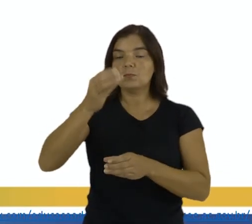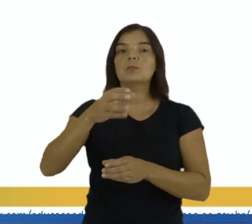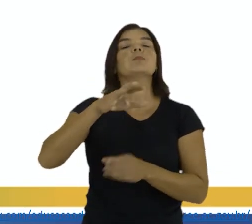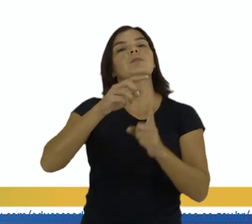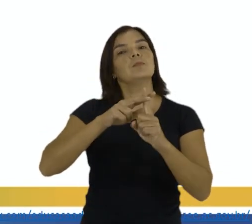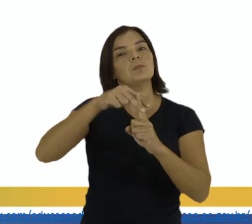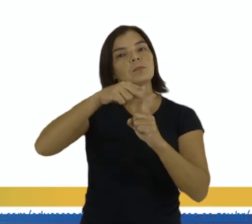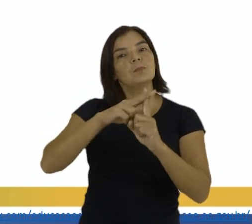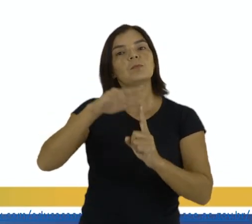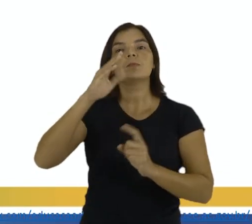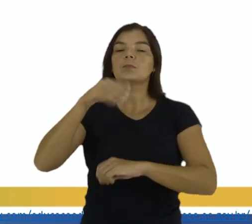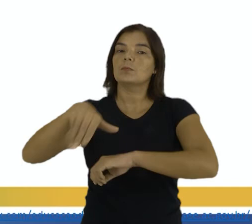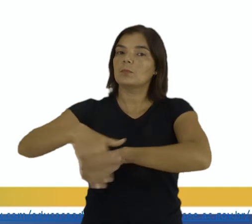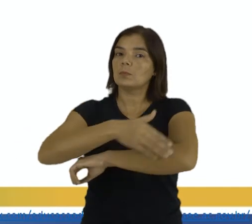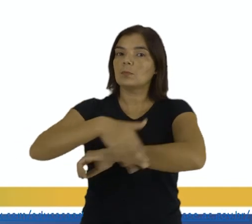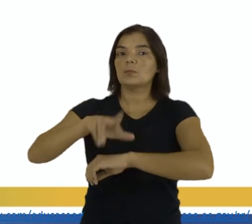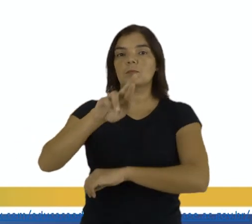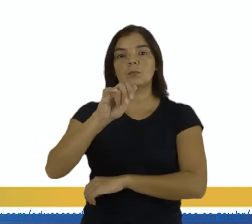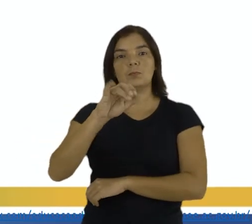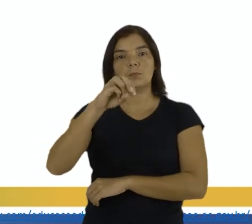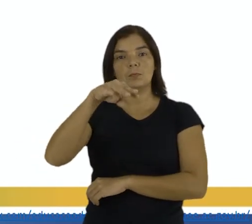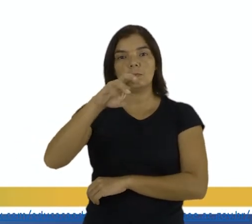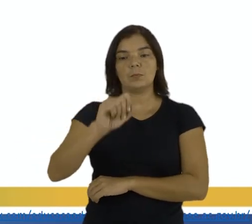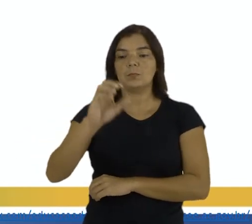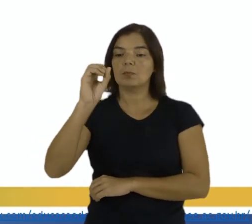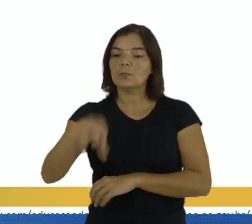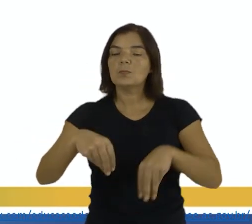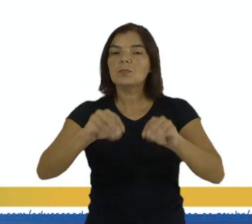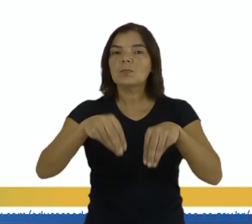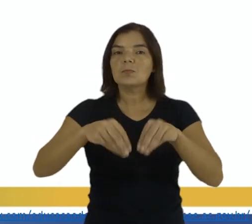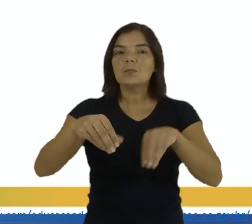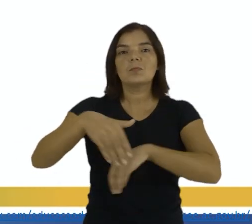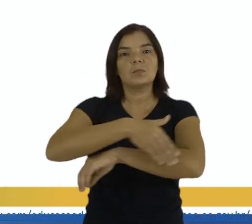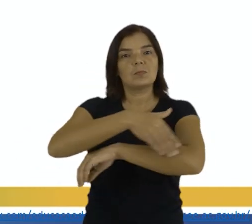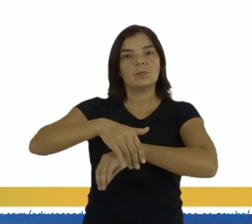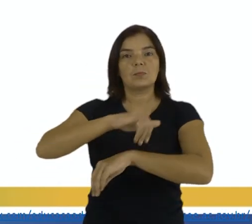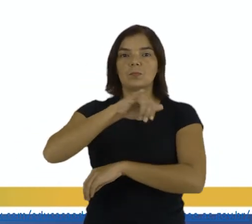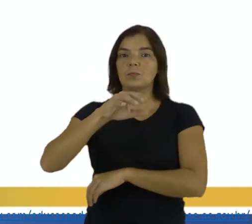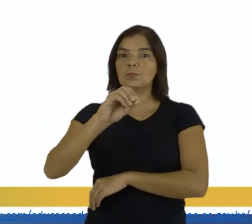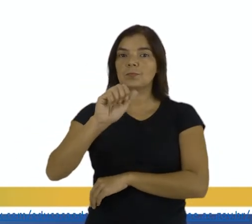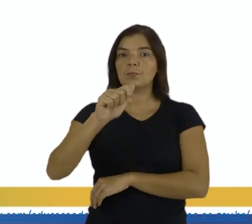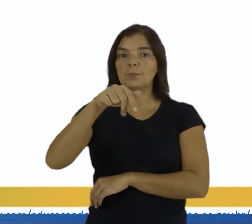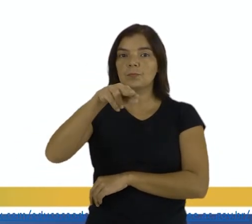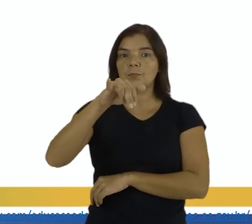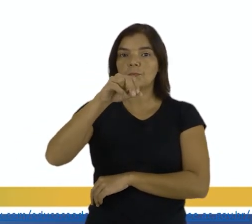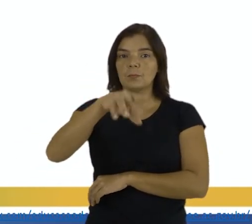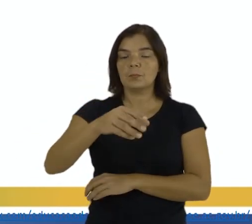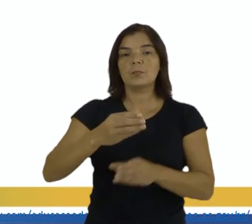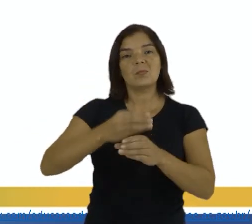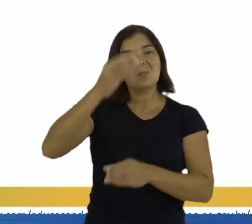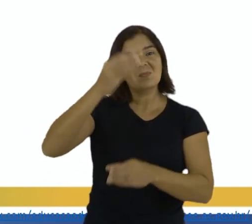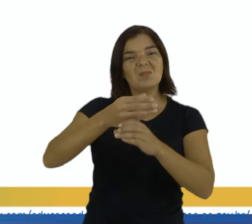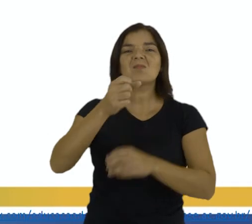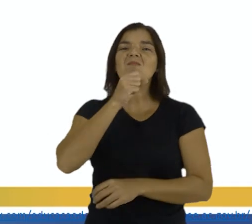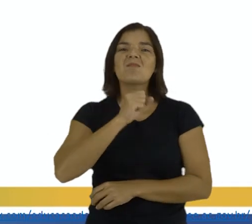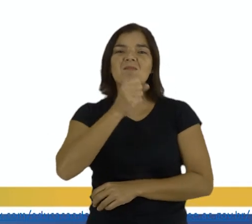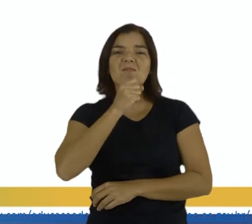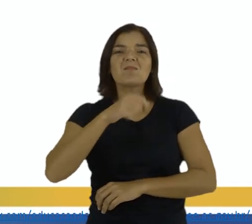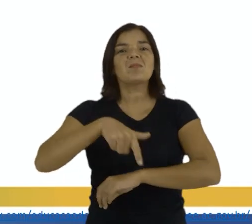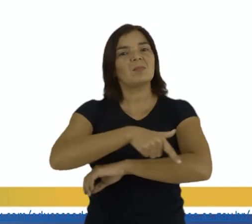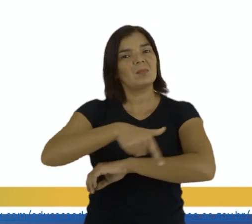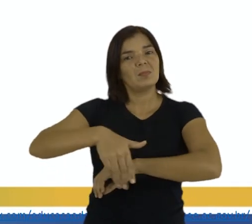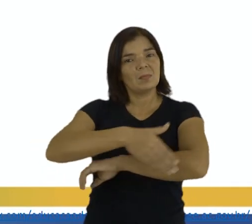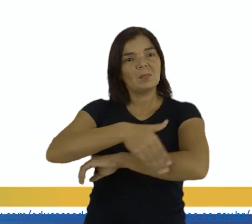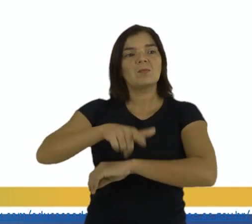refrigerante na rua de Raimundo, que joga um saquinho de plástico na rua de Joaquim, que joga garrafinha velha na rua de